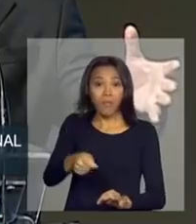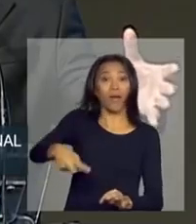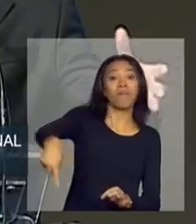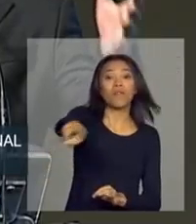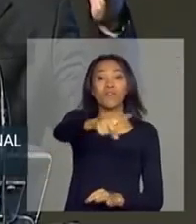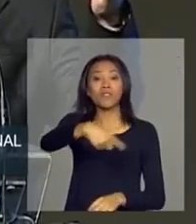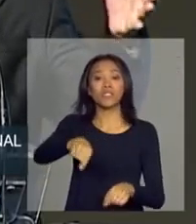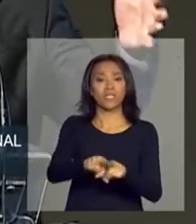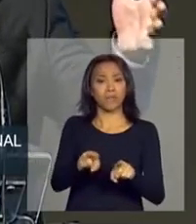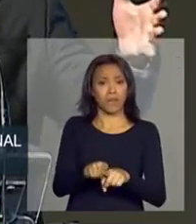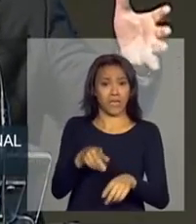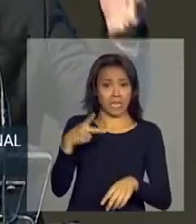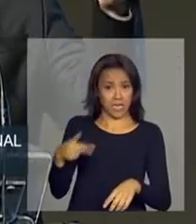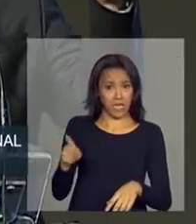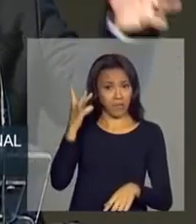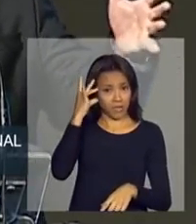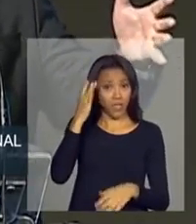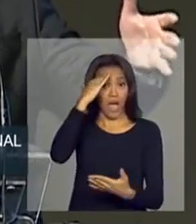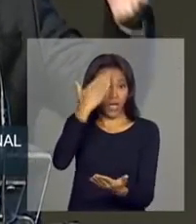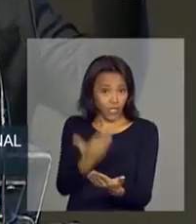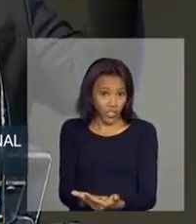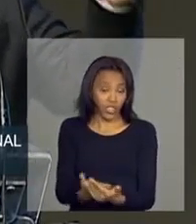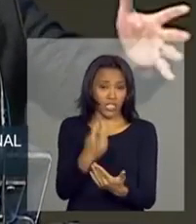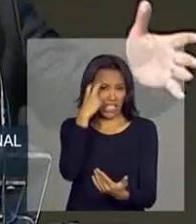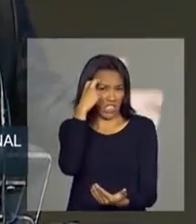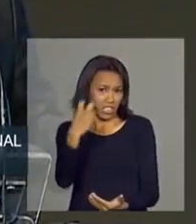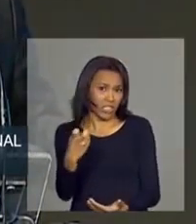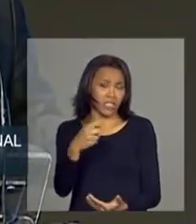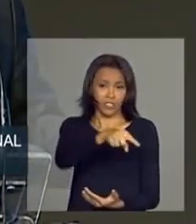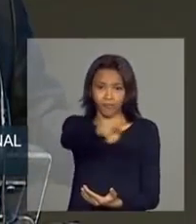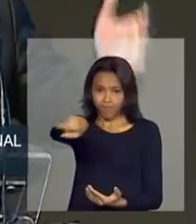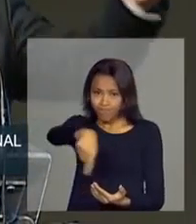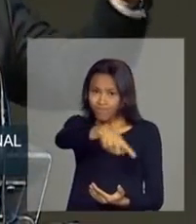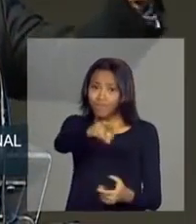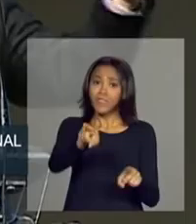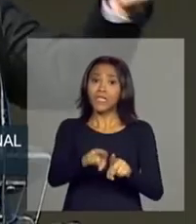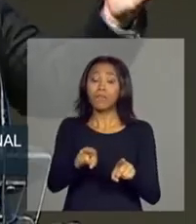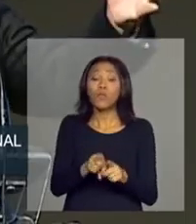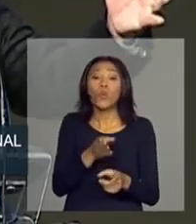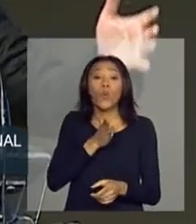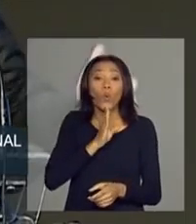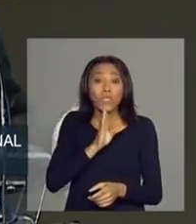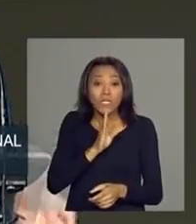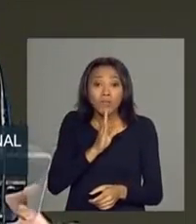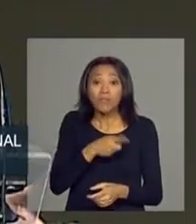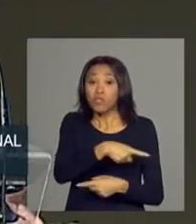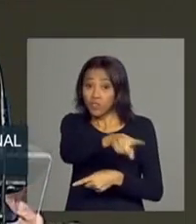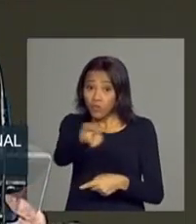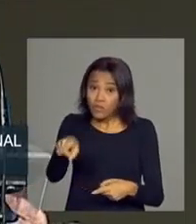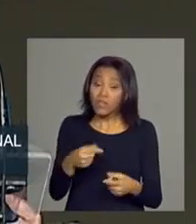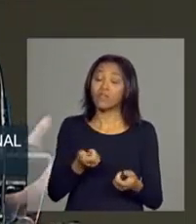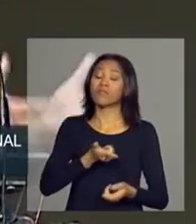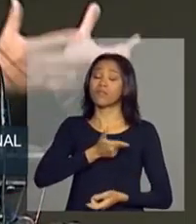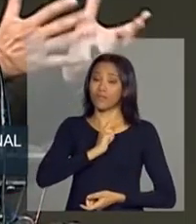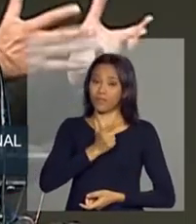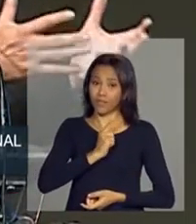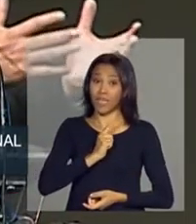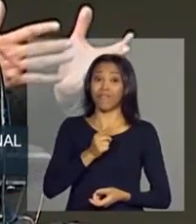possa dizer de viva voz o compromisso dela com essa nova PNDR, para